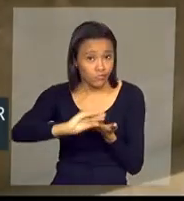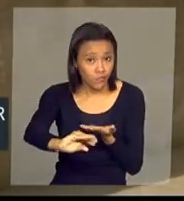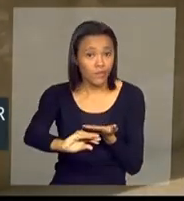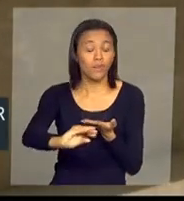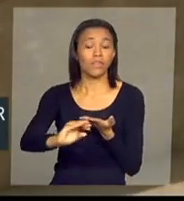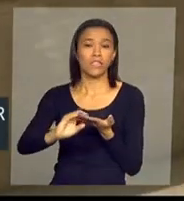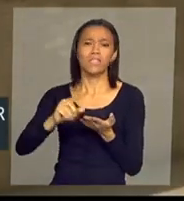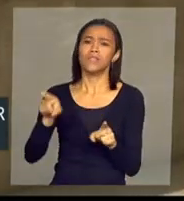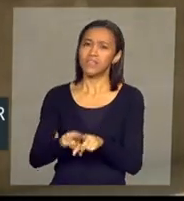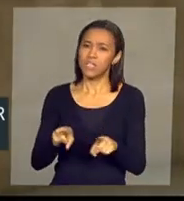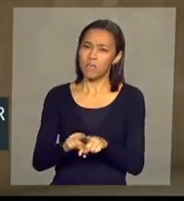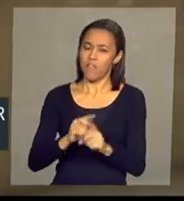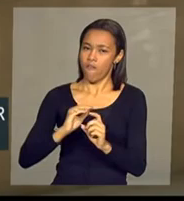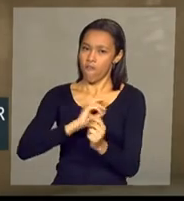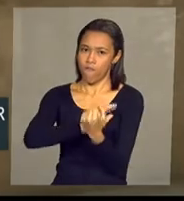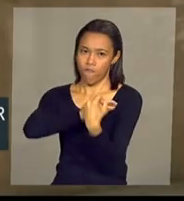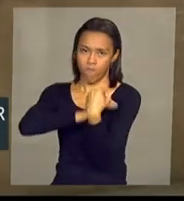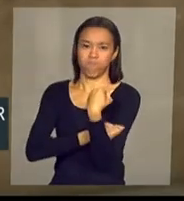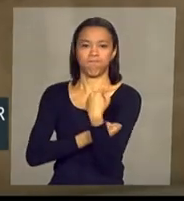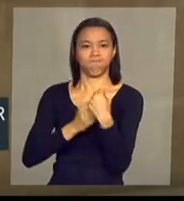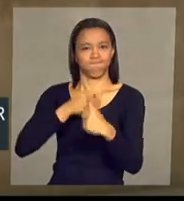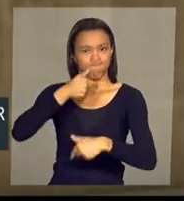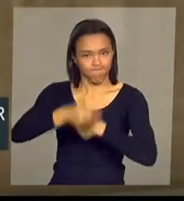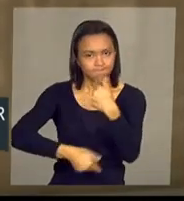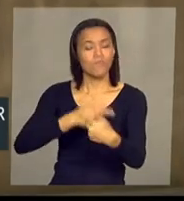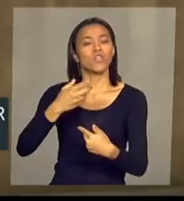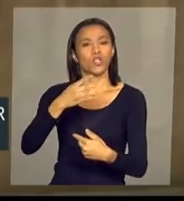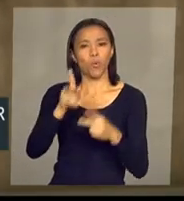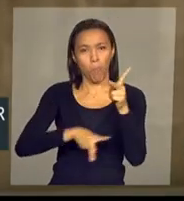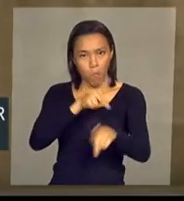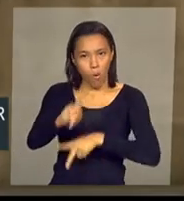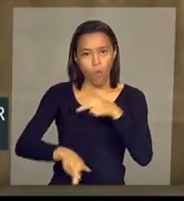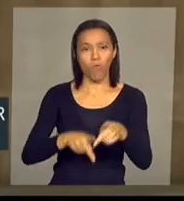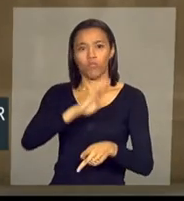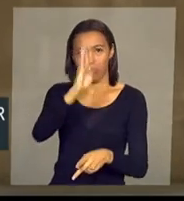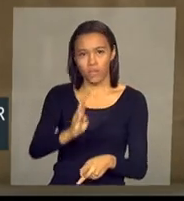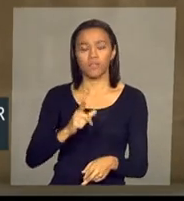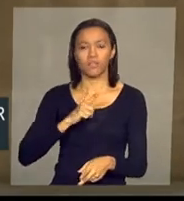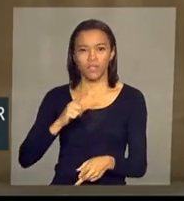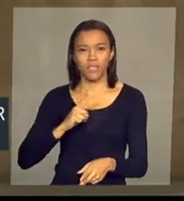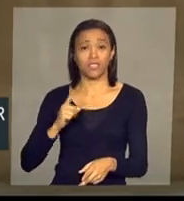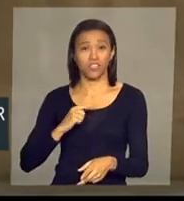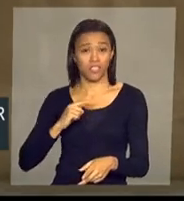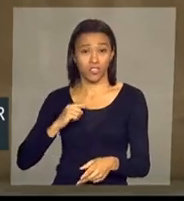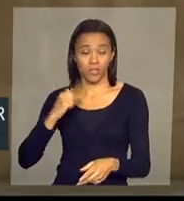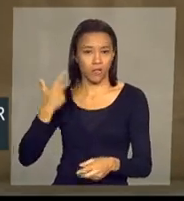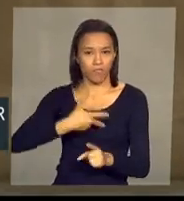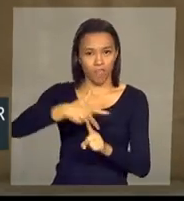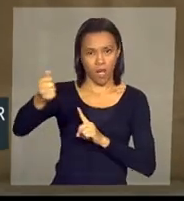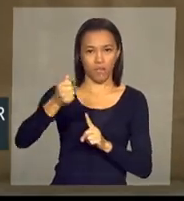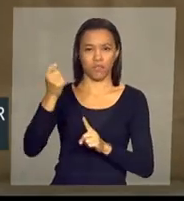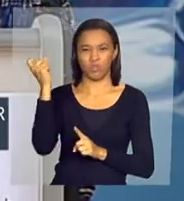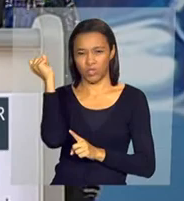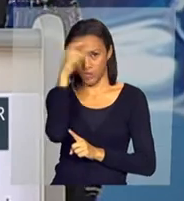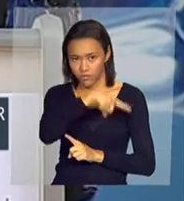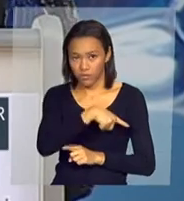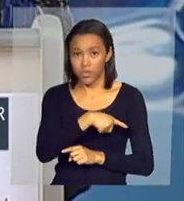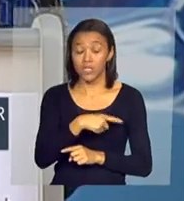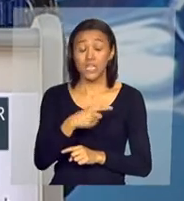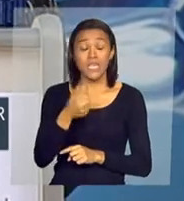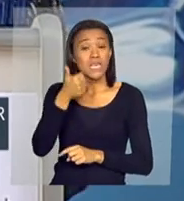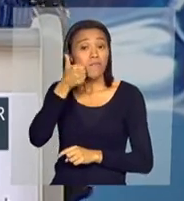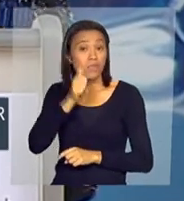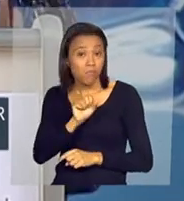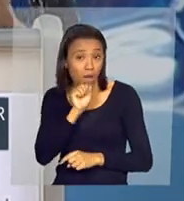essa determinação que o povo brasileiro tem de enfrentar as dificuldades. Que as mães, que